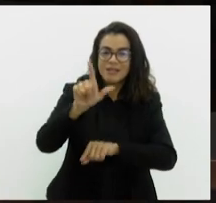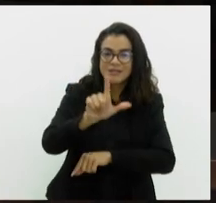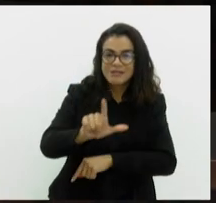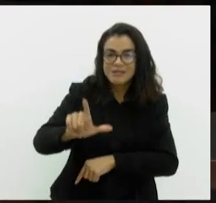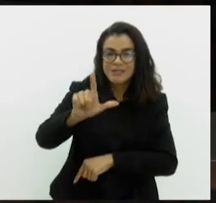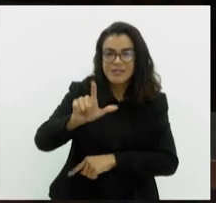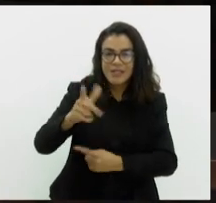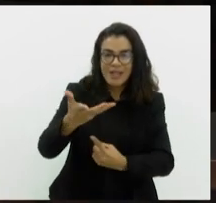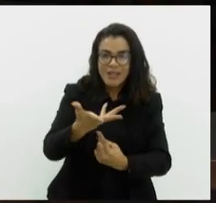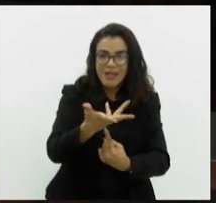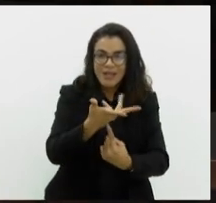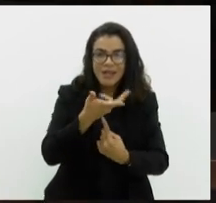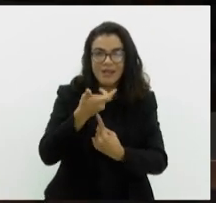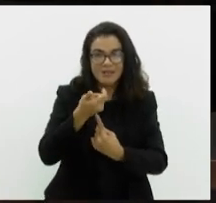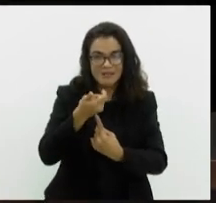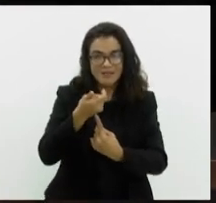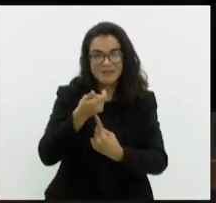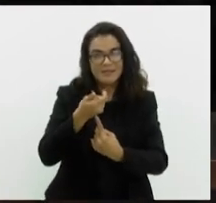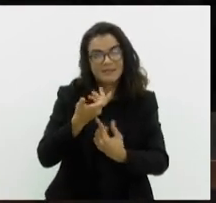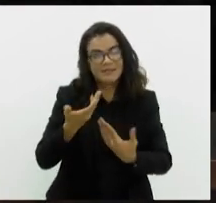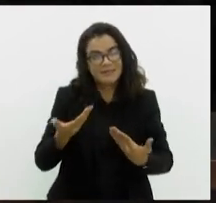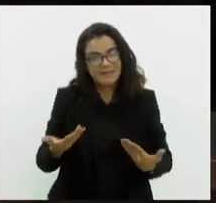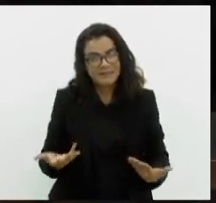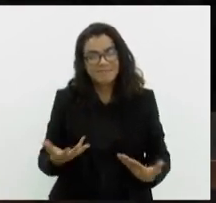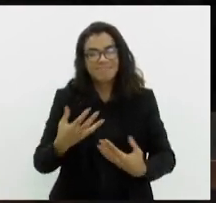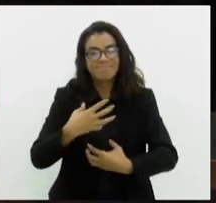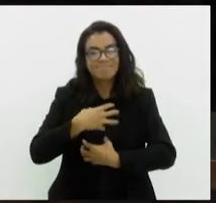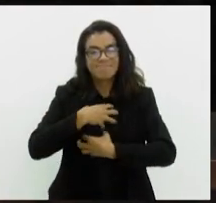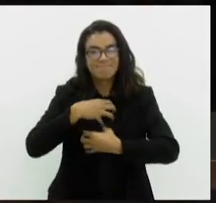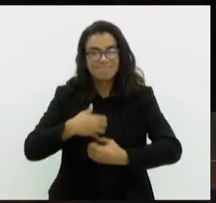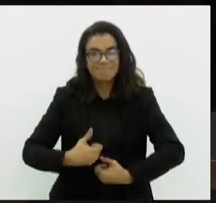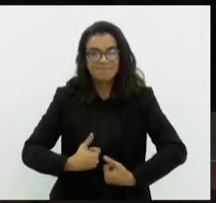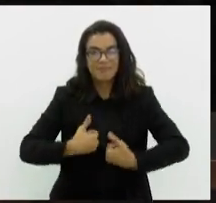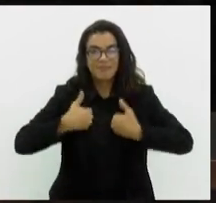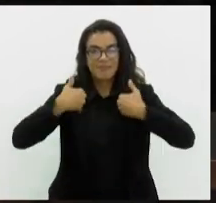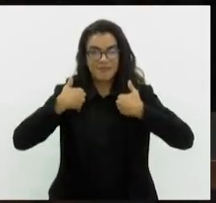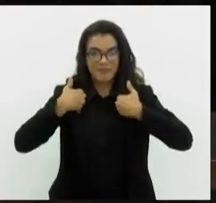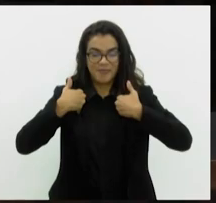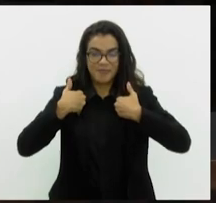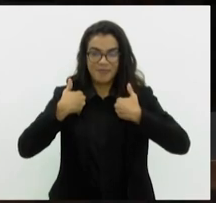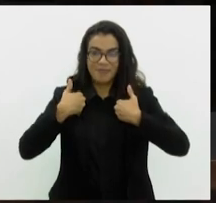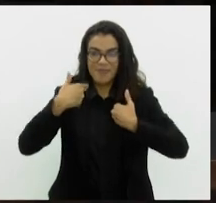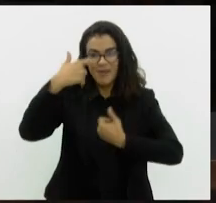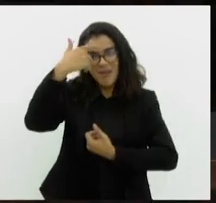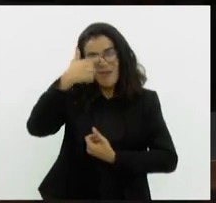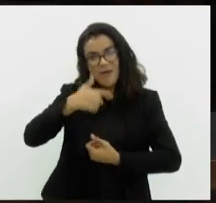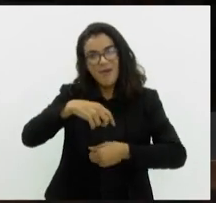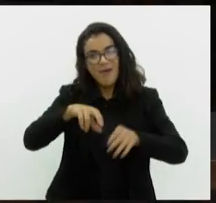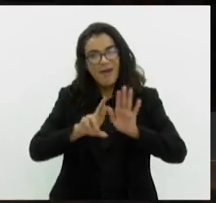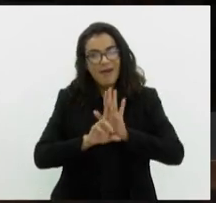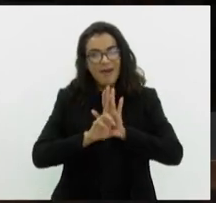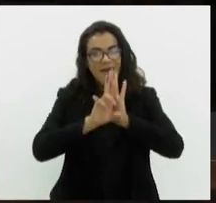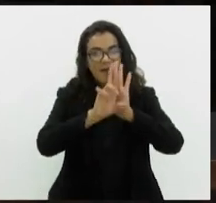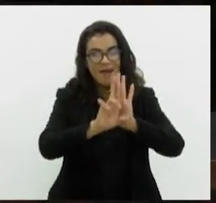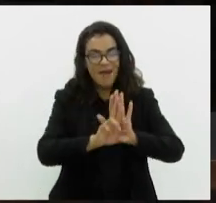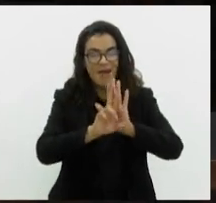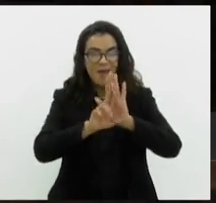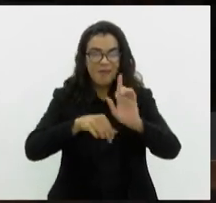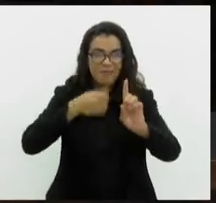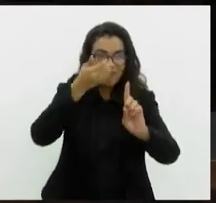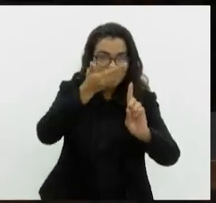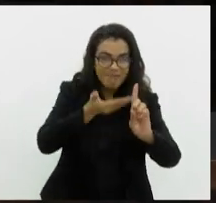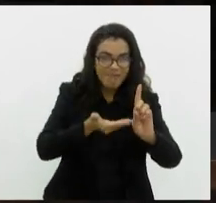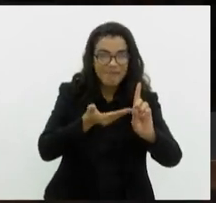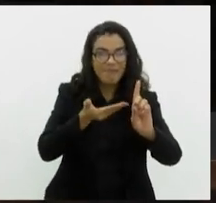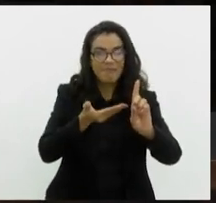nas artes. Então, eu fico muito honrada de poder entregar essa homenagem, mas mais que